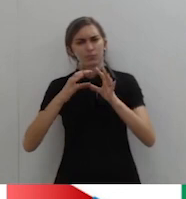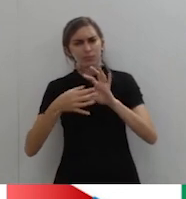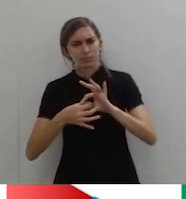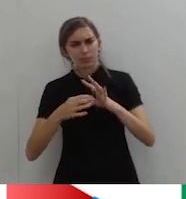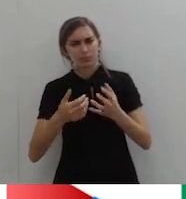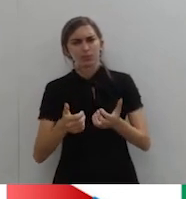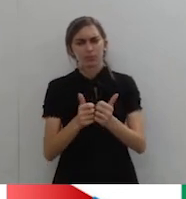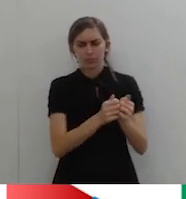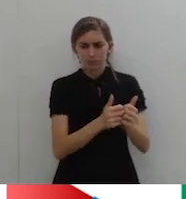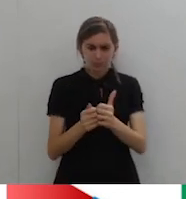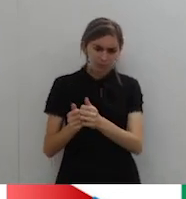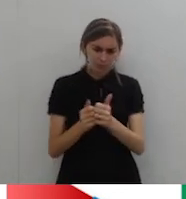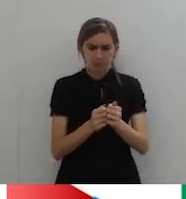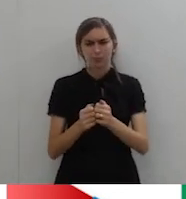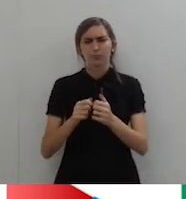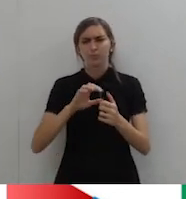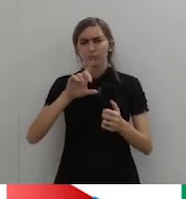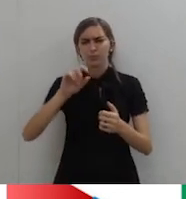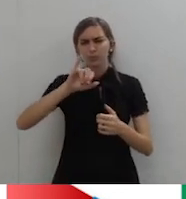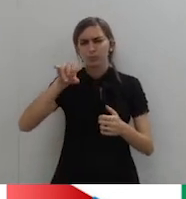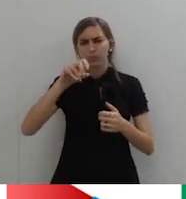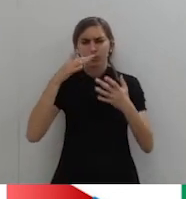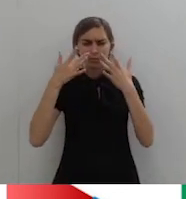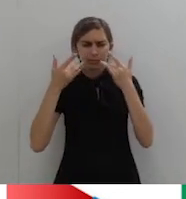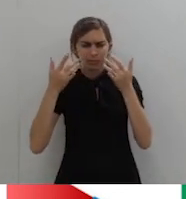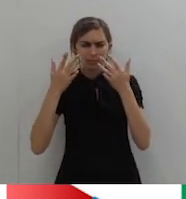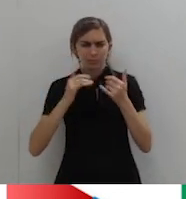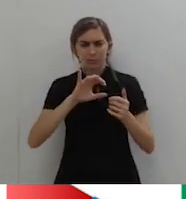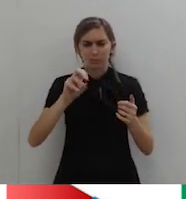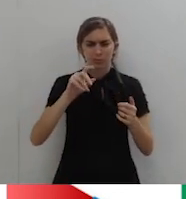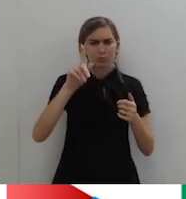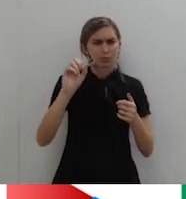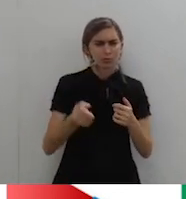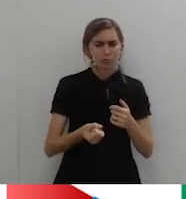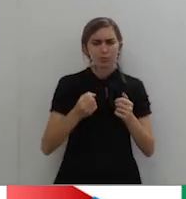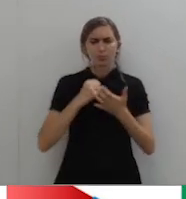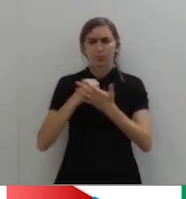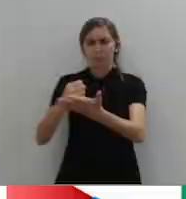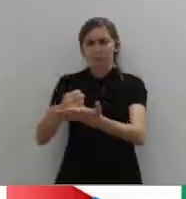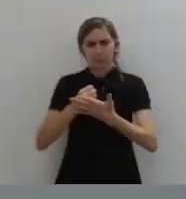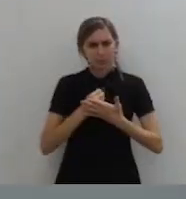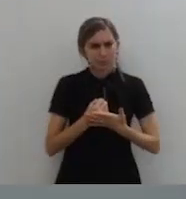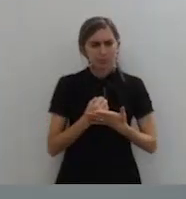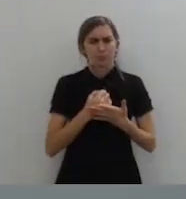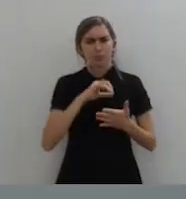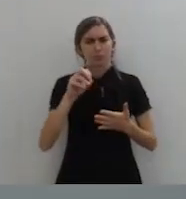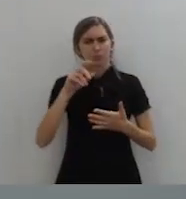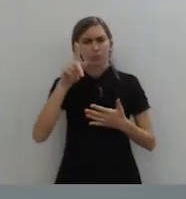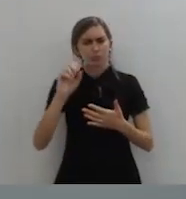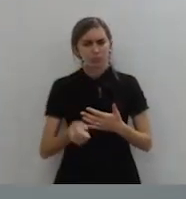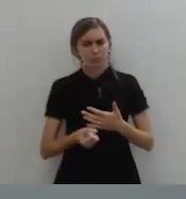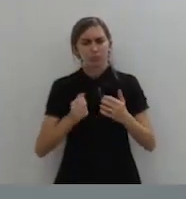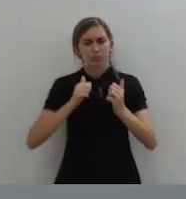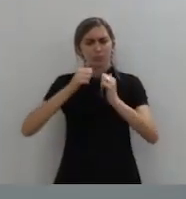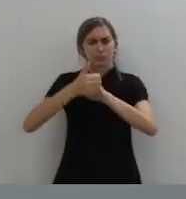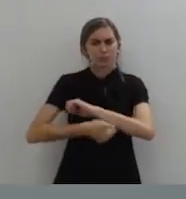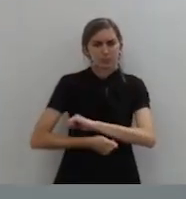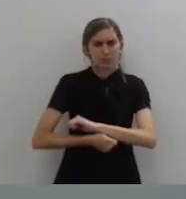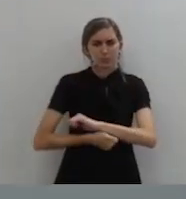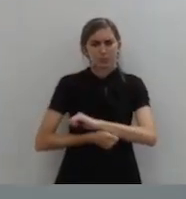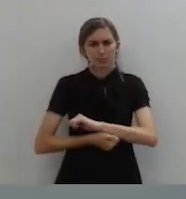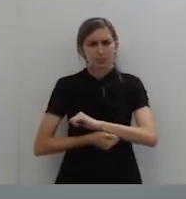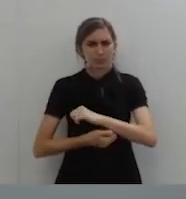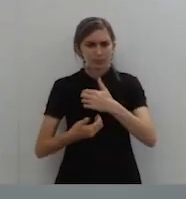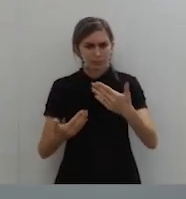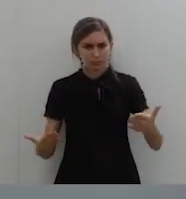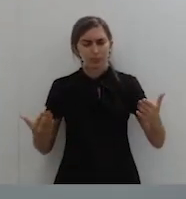jogos eletrônicos, os jogos teatrais, os jogos cooperativos e os jogos